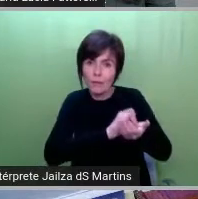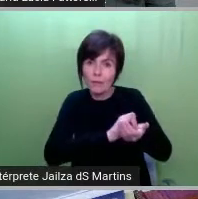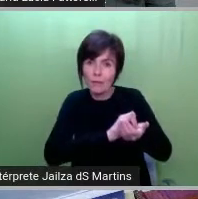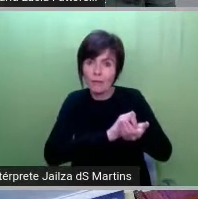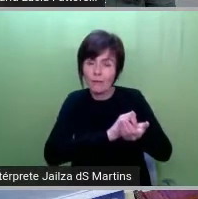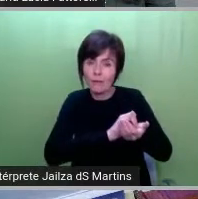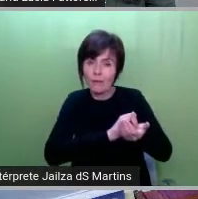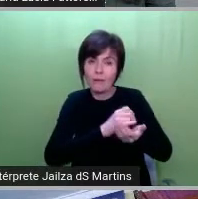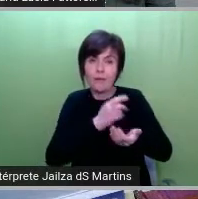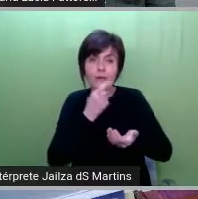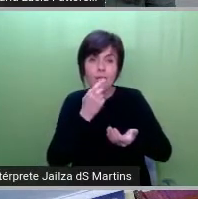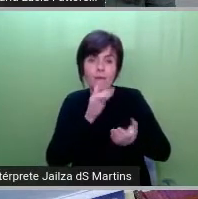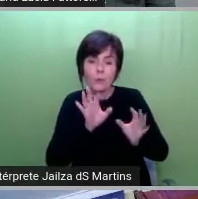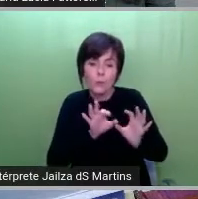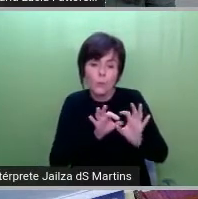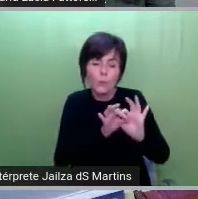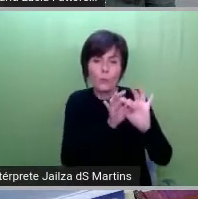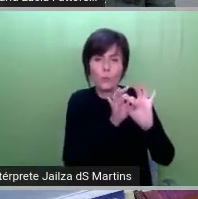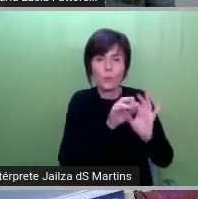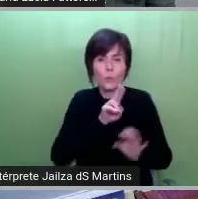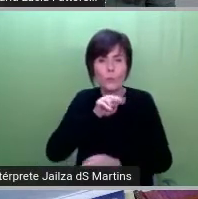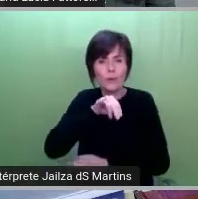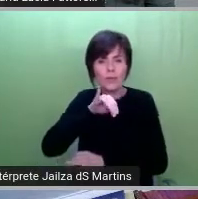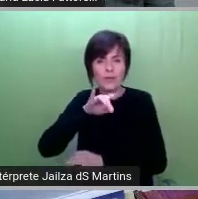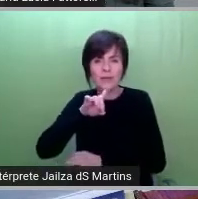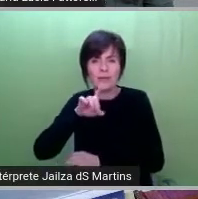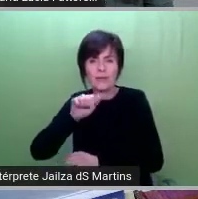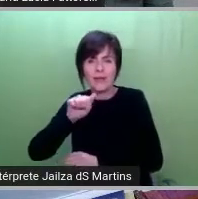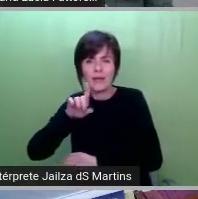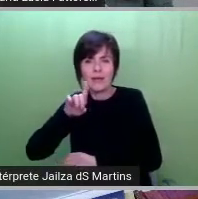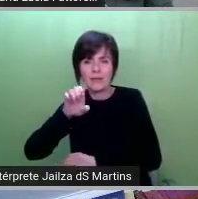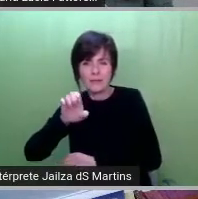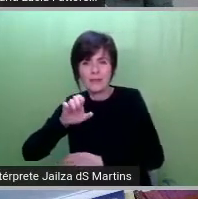o que a gente chama de unidades particulares do capital,